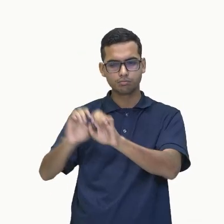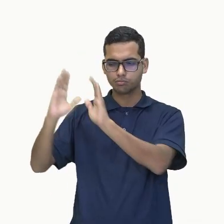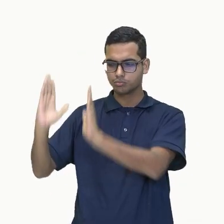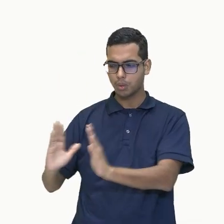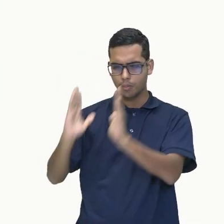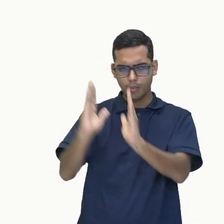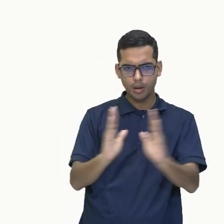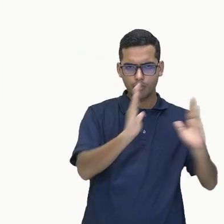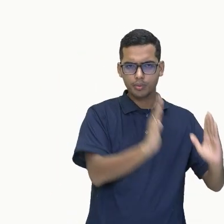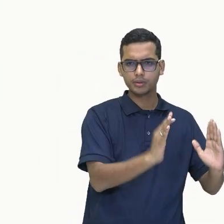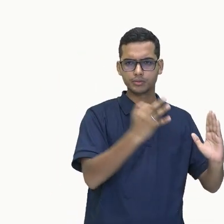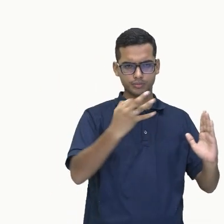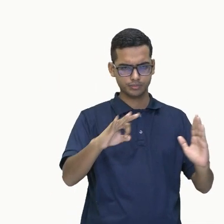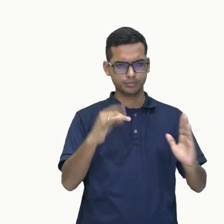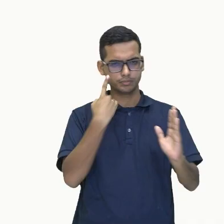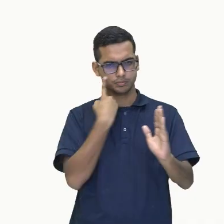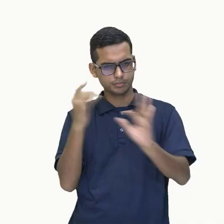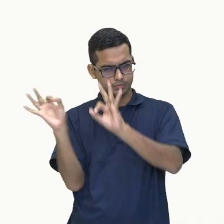anterior, tá?